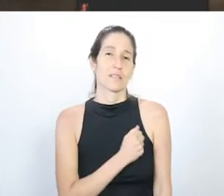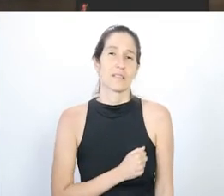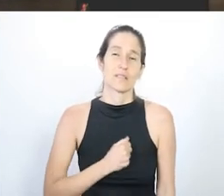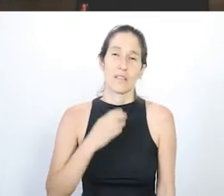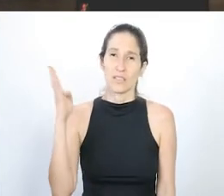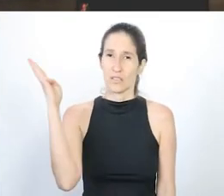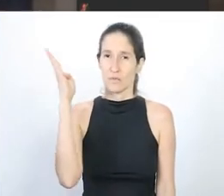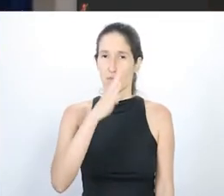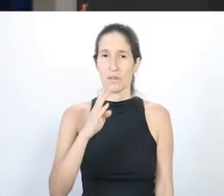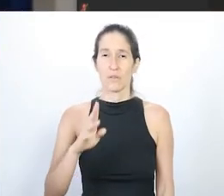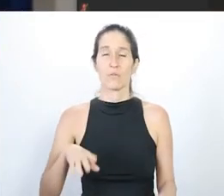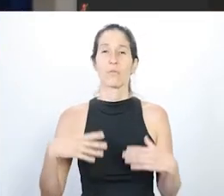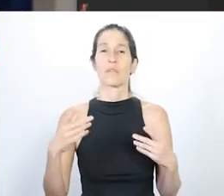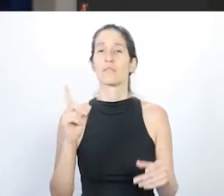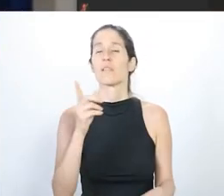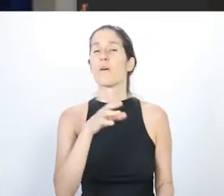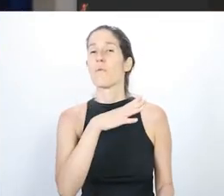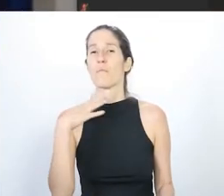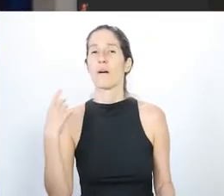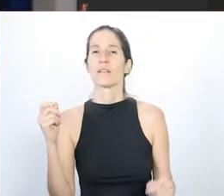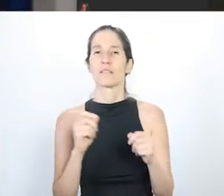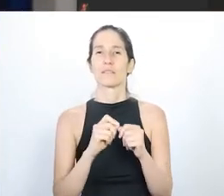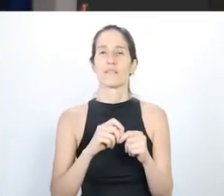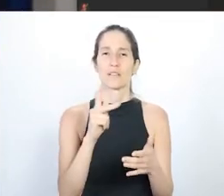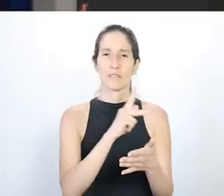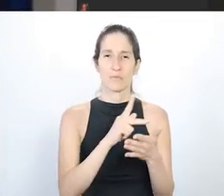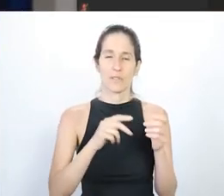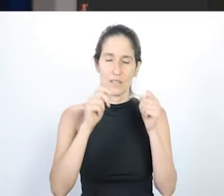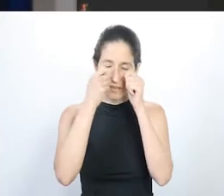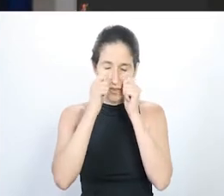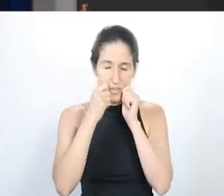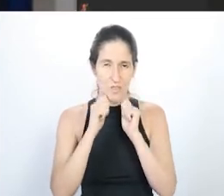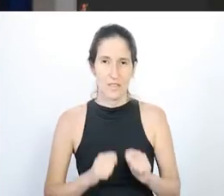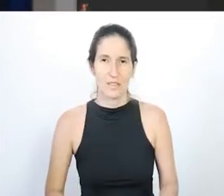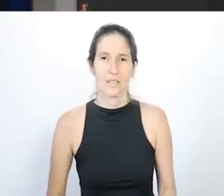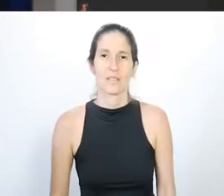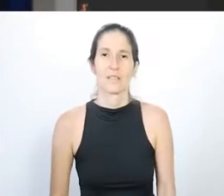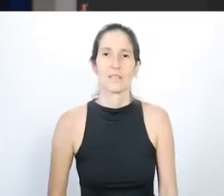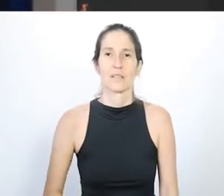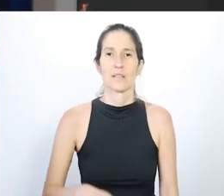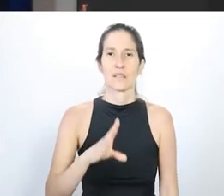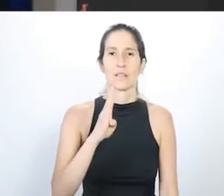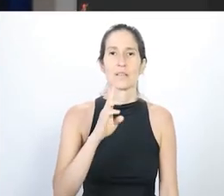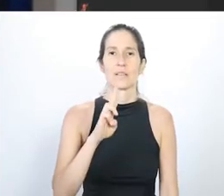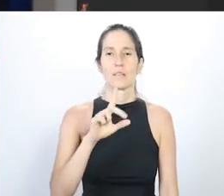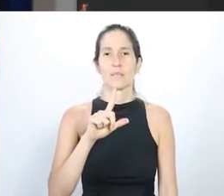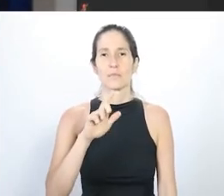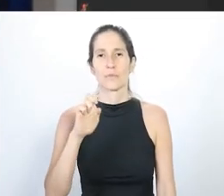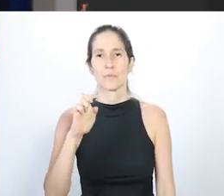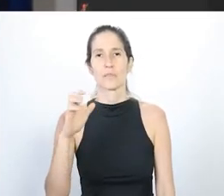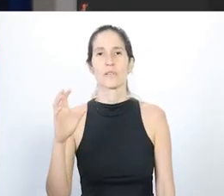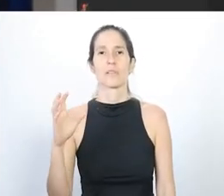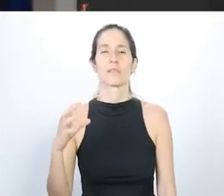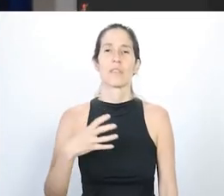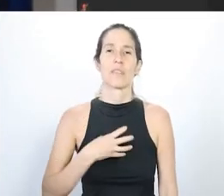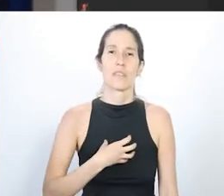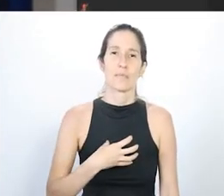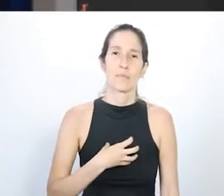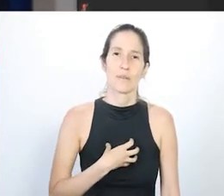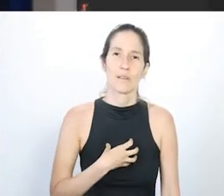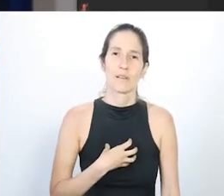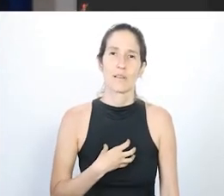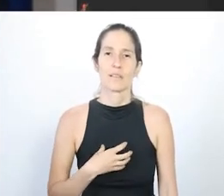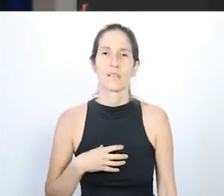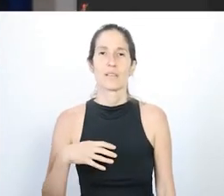chorar. Bulibuli da Bahia, de Antônio Cardoso, de Camaçari, do Nordeste, Brasil, do mundo. Meu poeta,